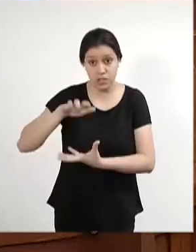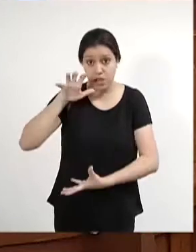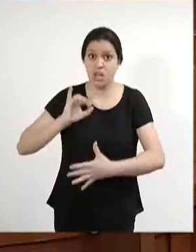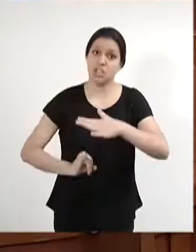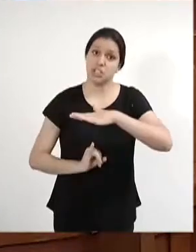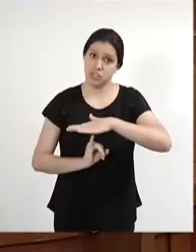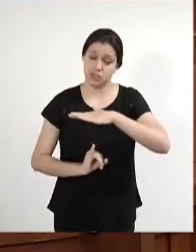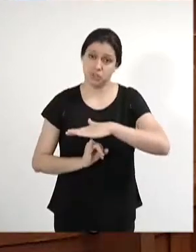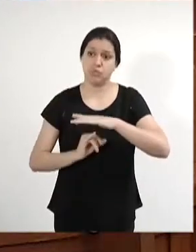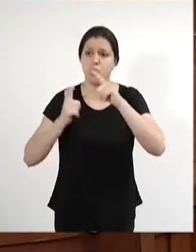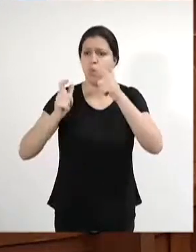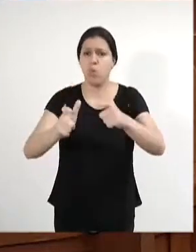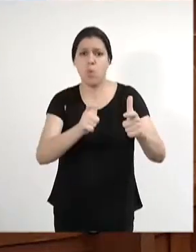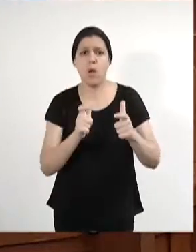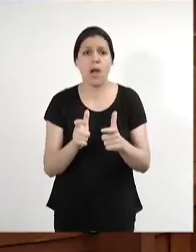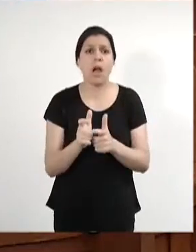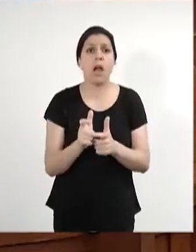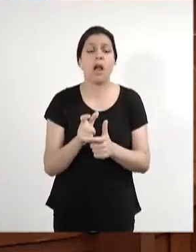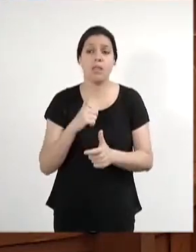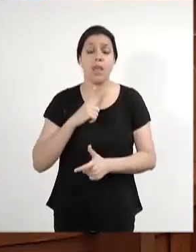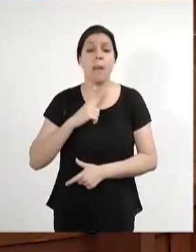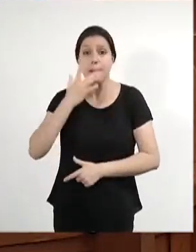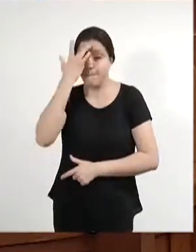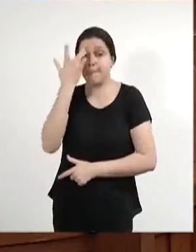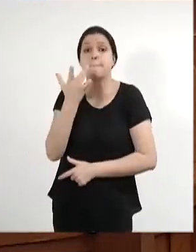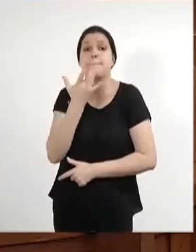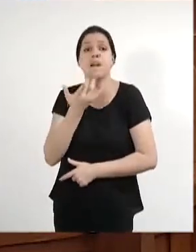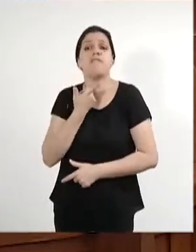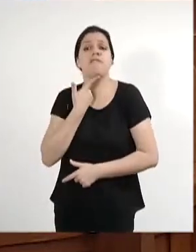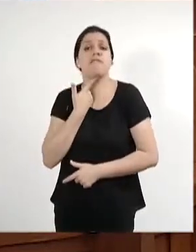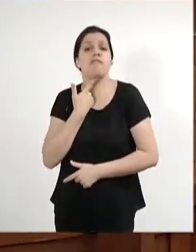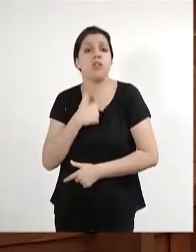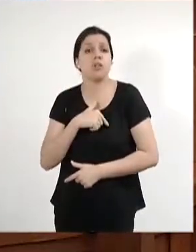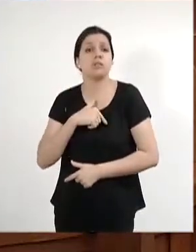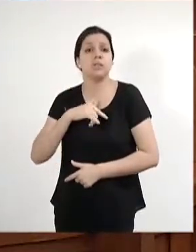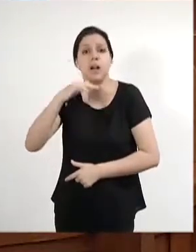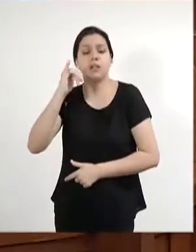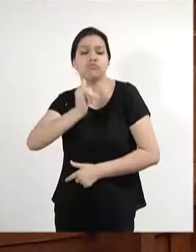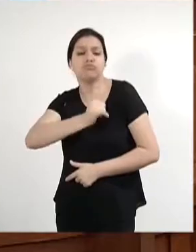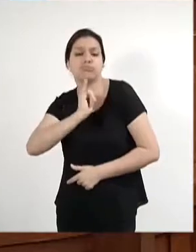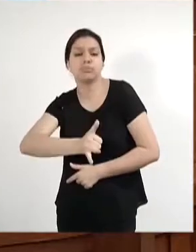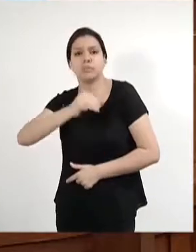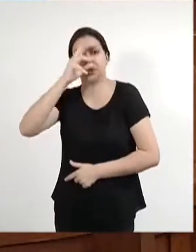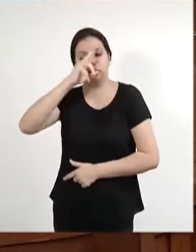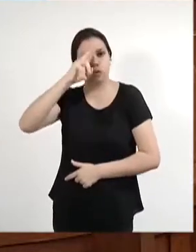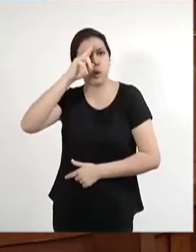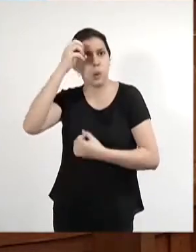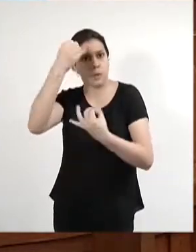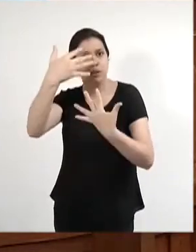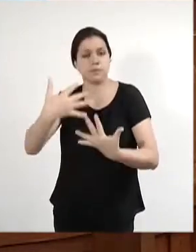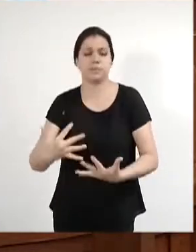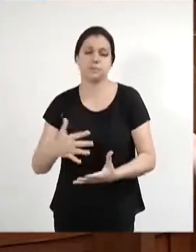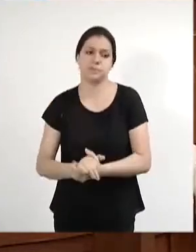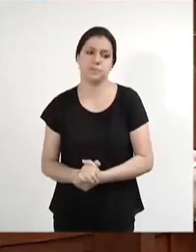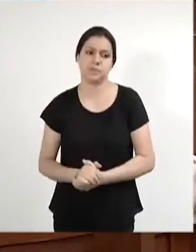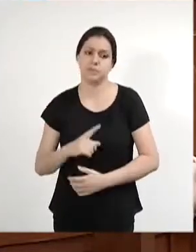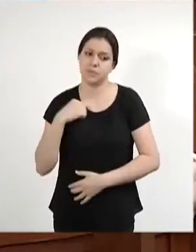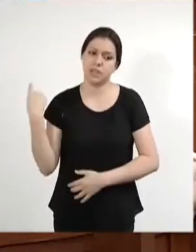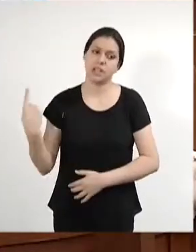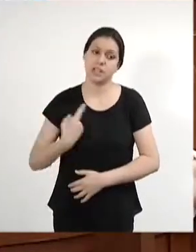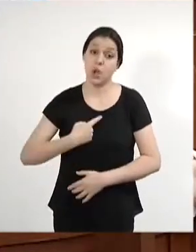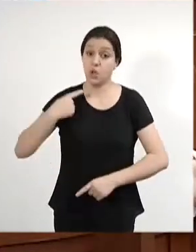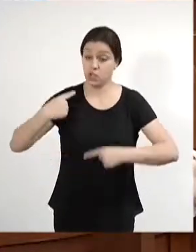em asilos, que têm esse perfil, que querem contar, e estamos discutindo